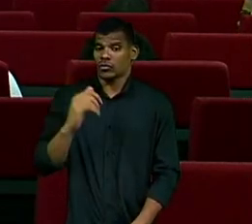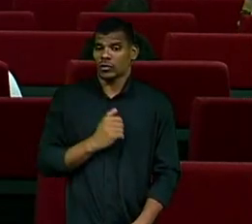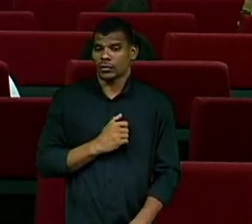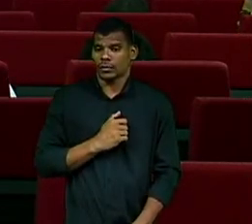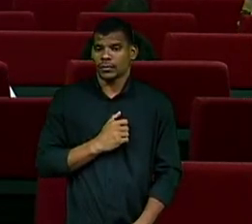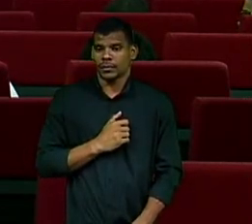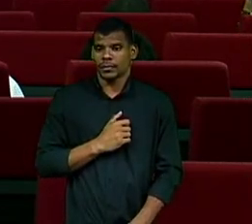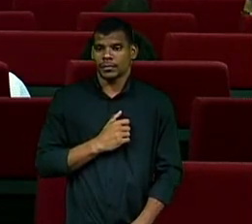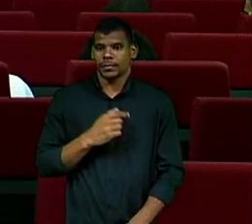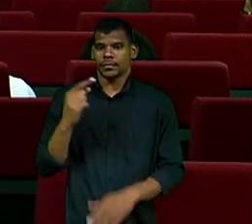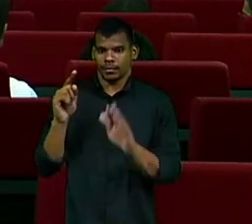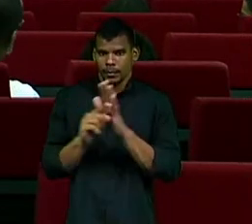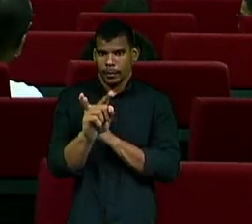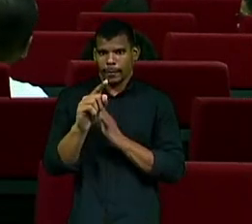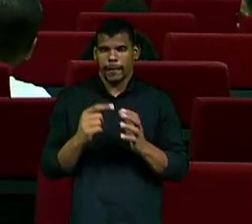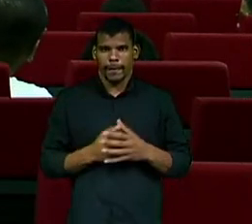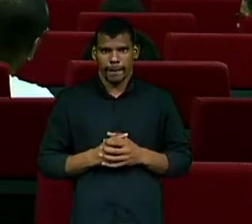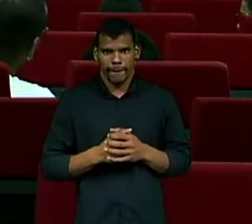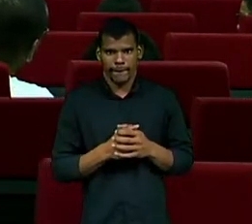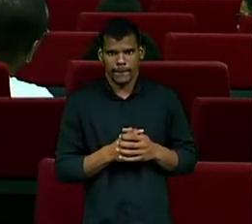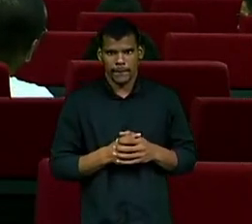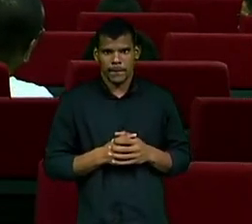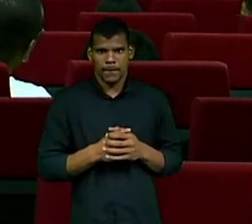isso na verdade